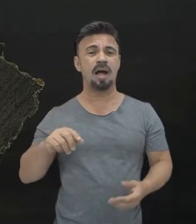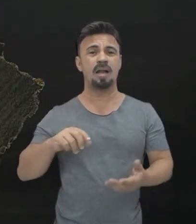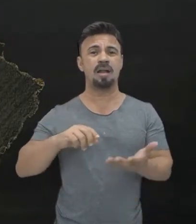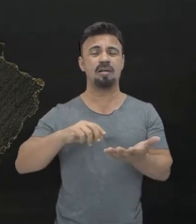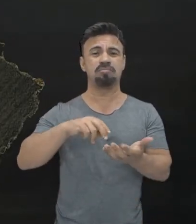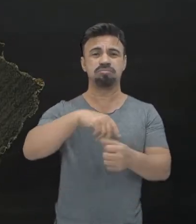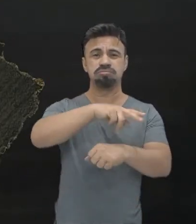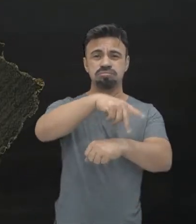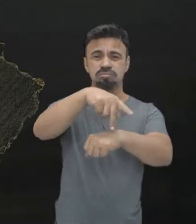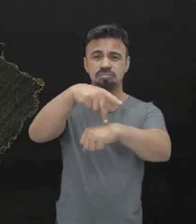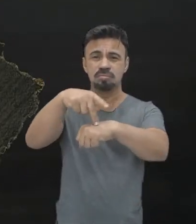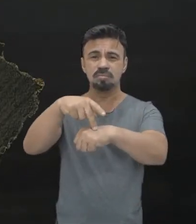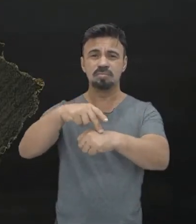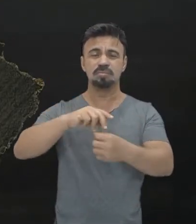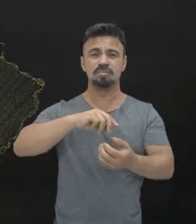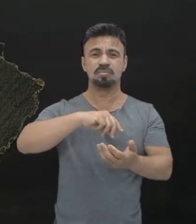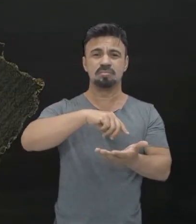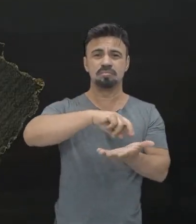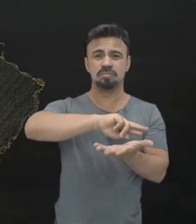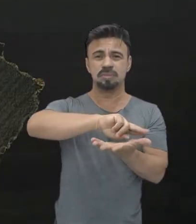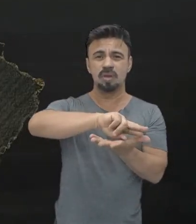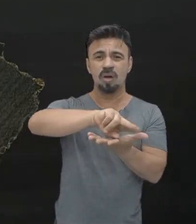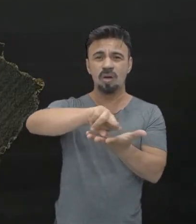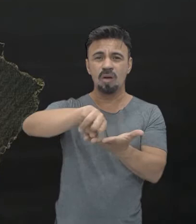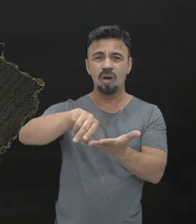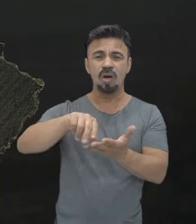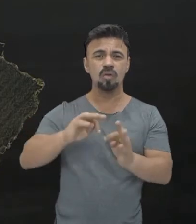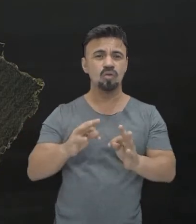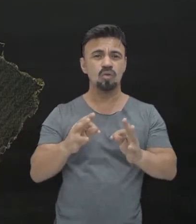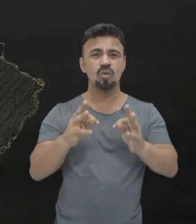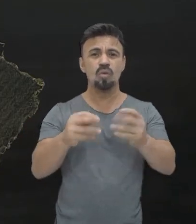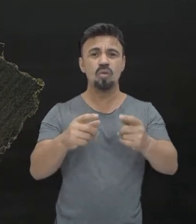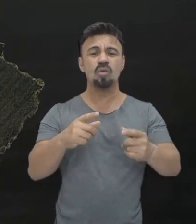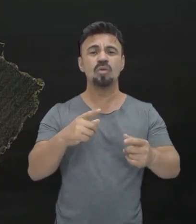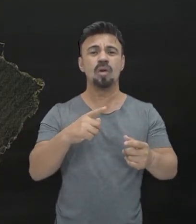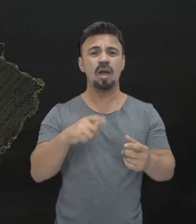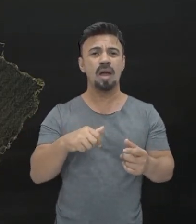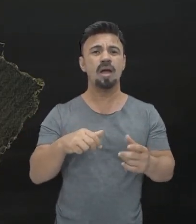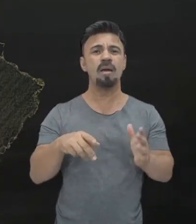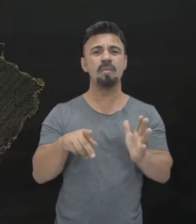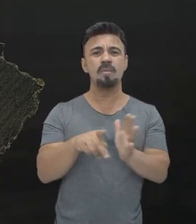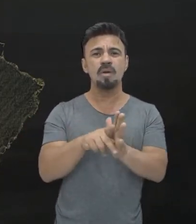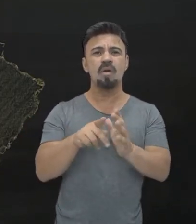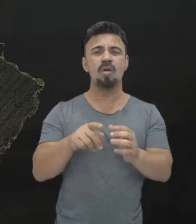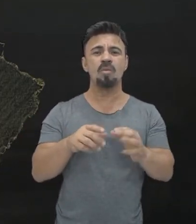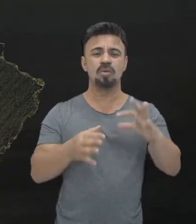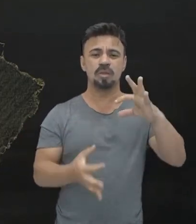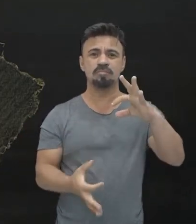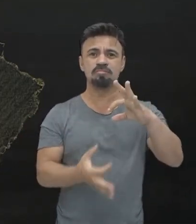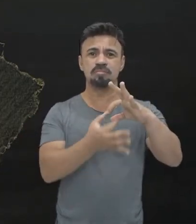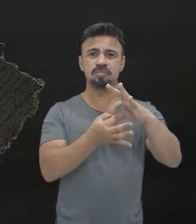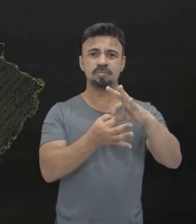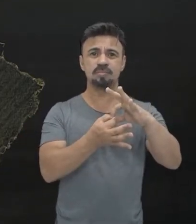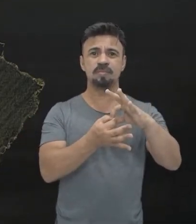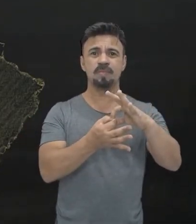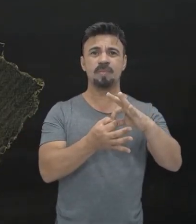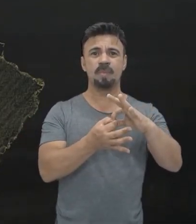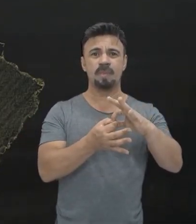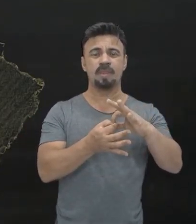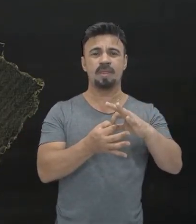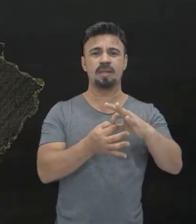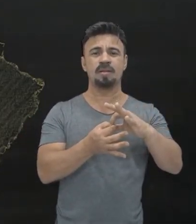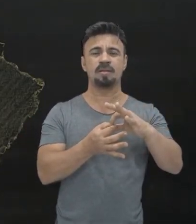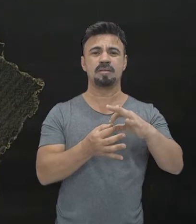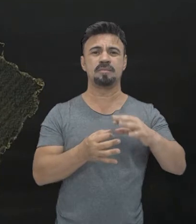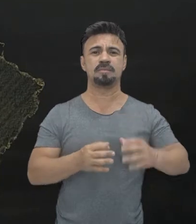Salvador, Panamá. Todos eles fazem parte desse elo que vai conectar essas duas